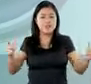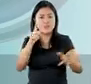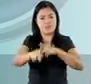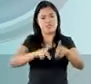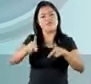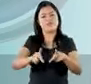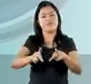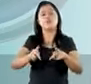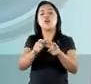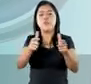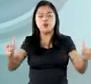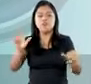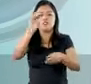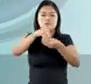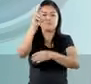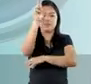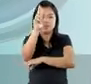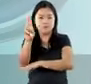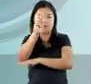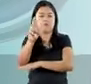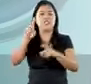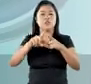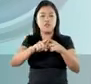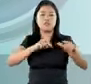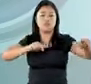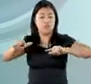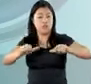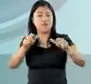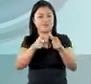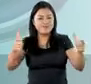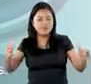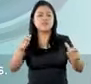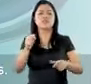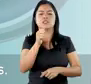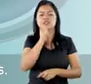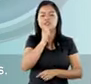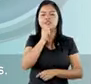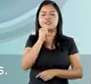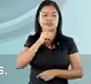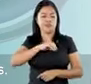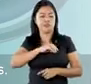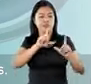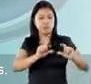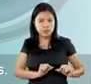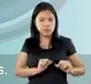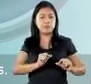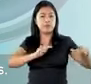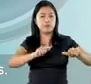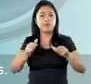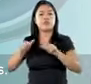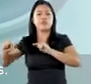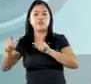da população, maioria nas universidades, no mercado de trabalho. E ainda assim, ganhamos menos para exercer a